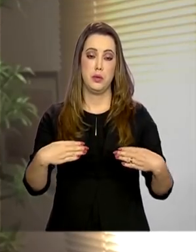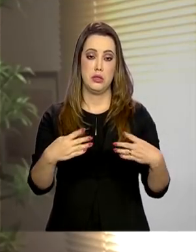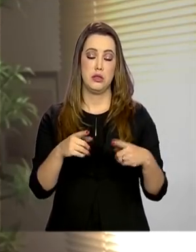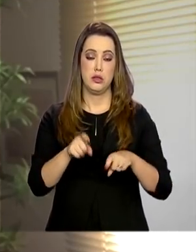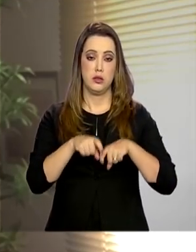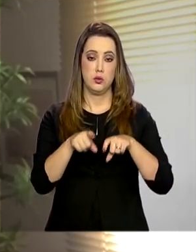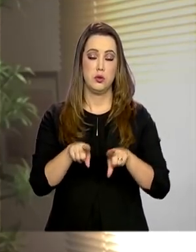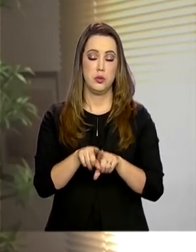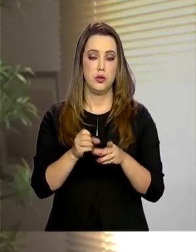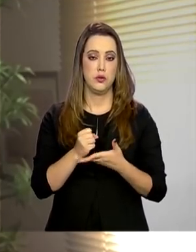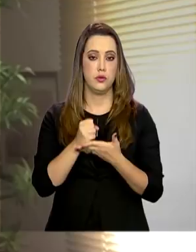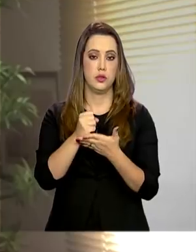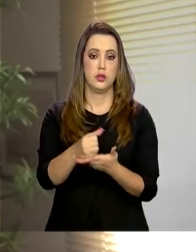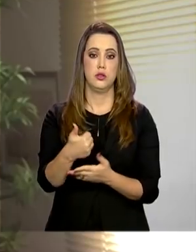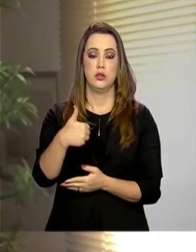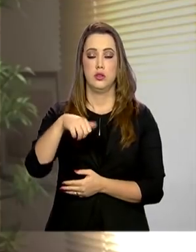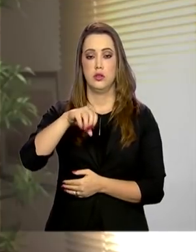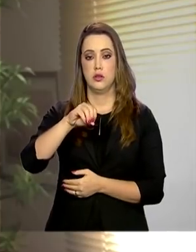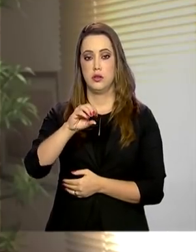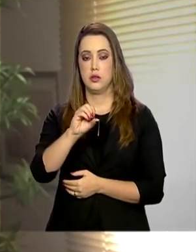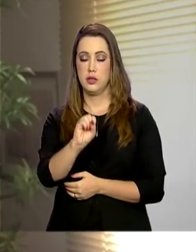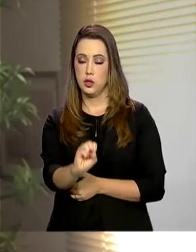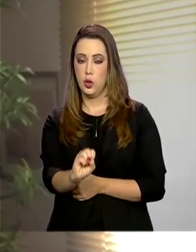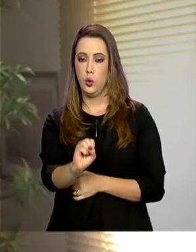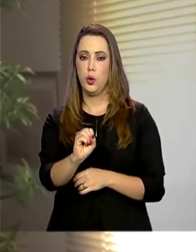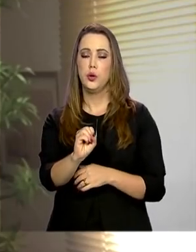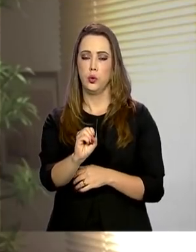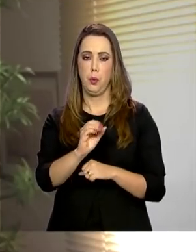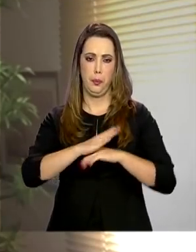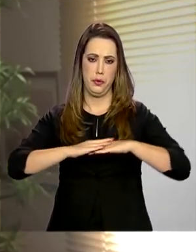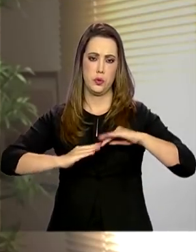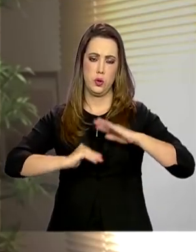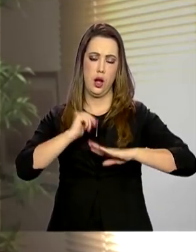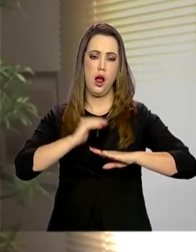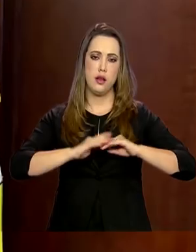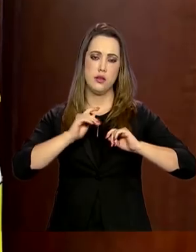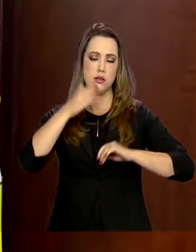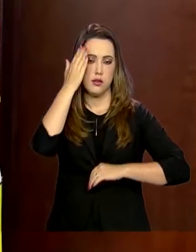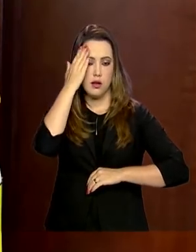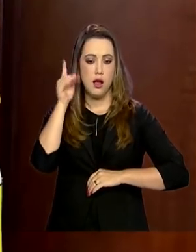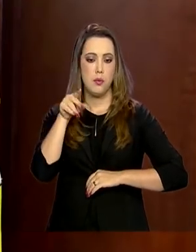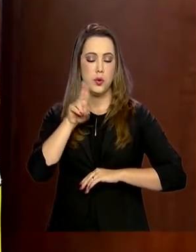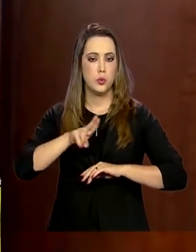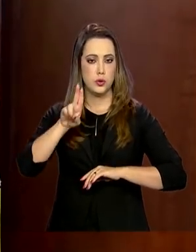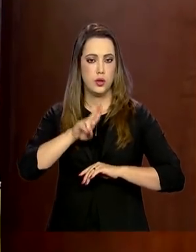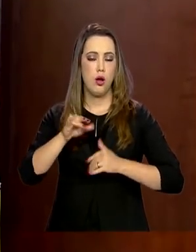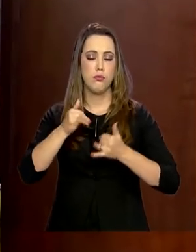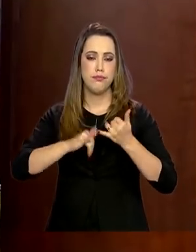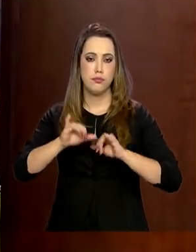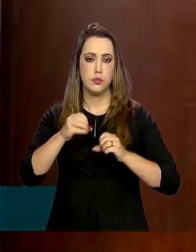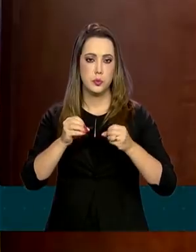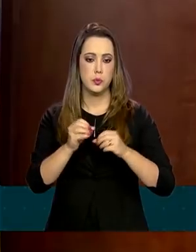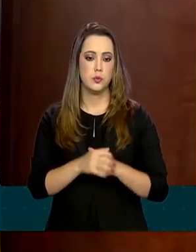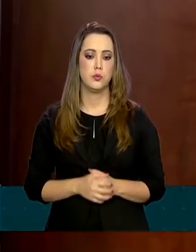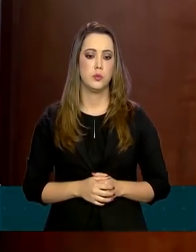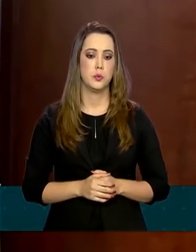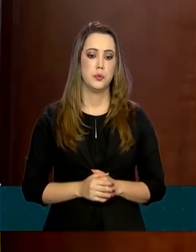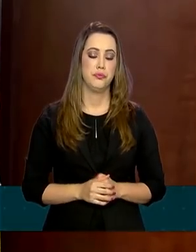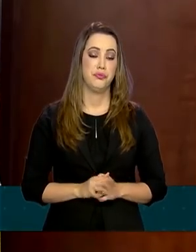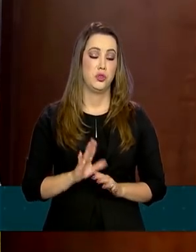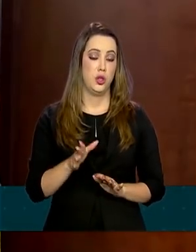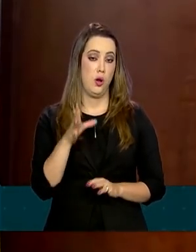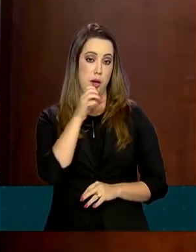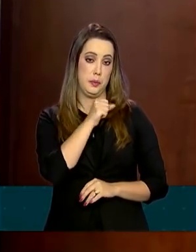disposição 108 profissionais qualificados para processar os testes assim que o ministério da